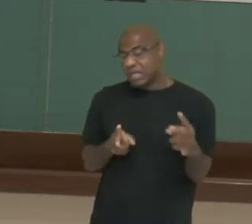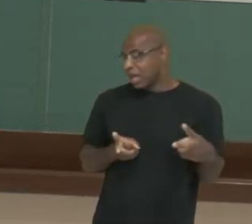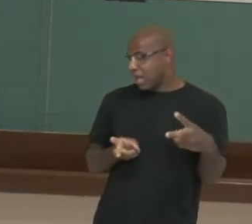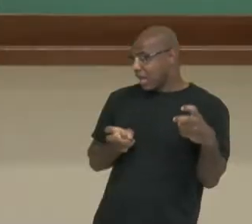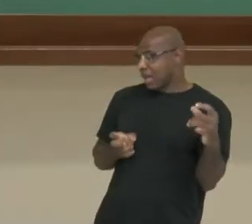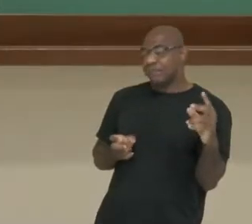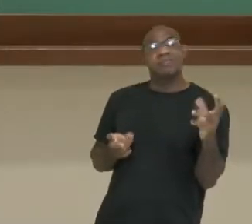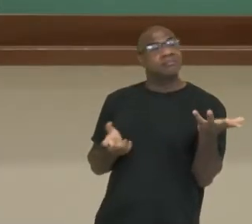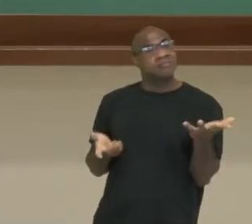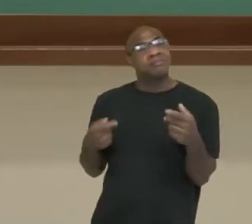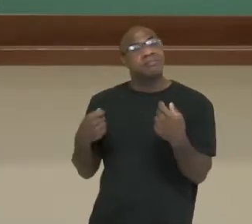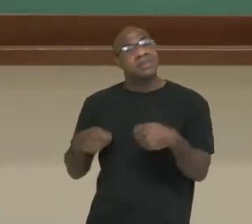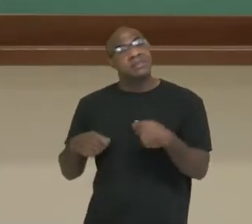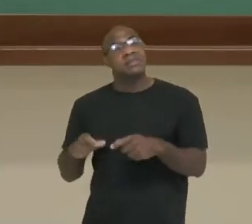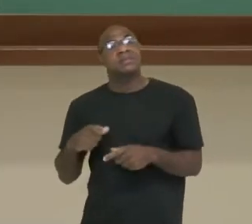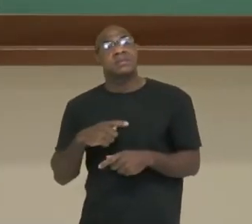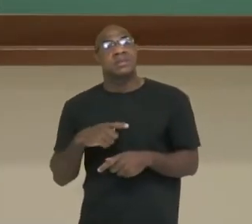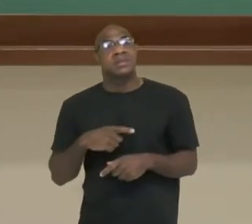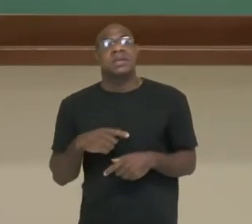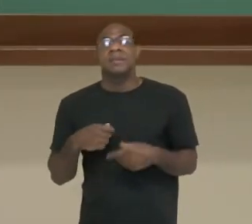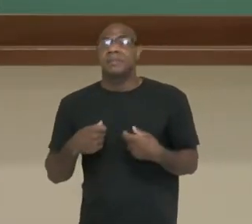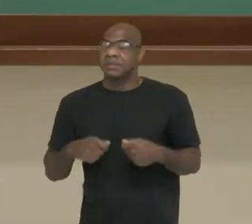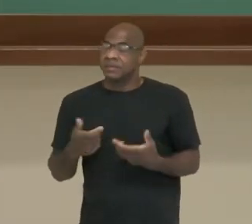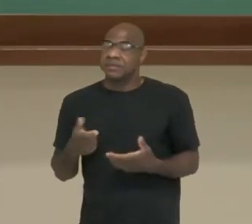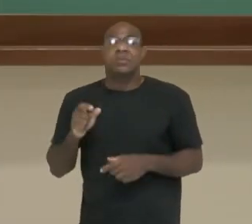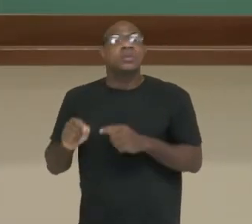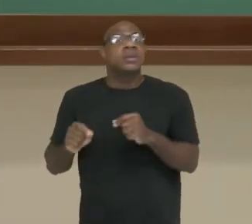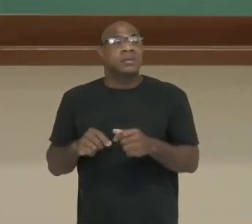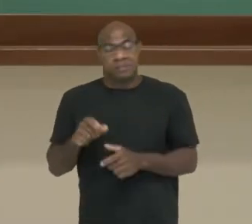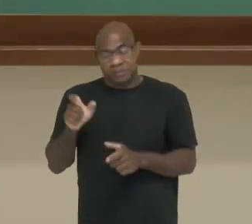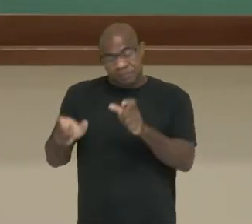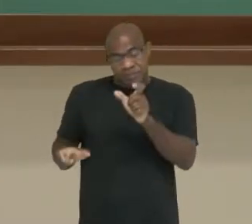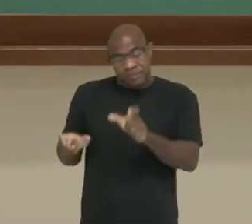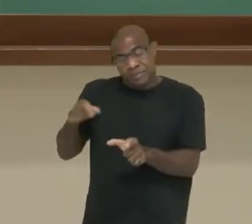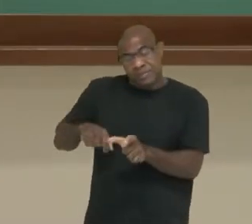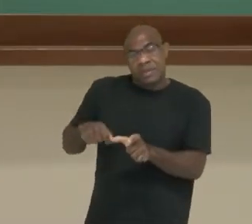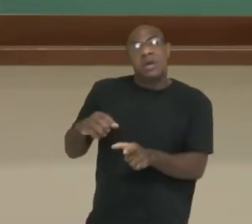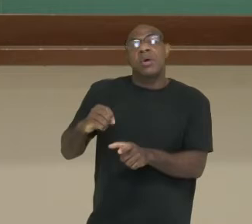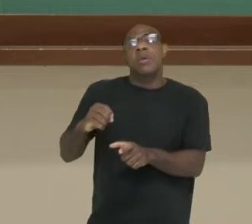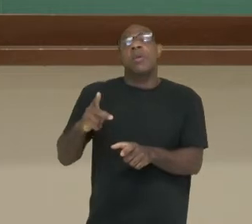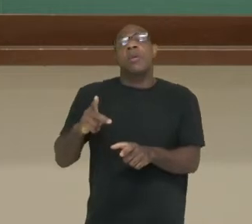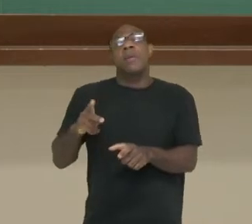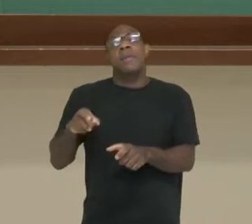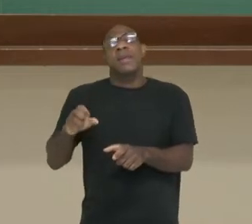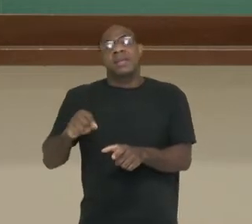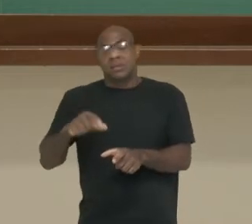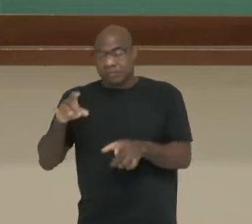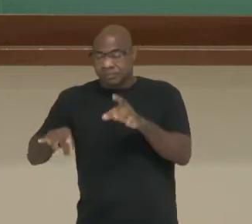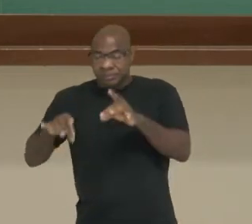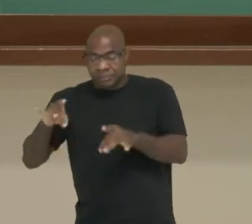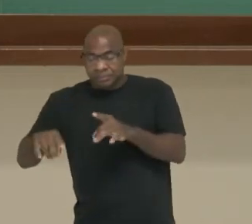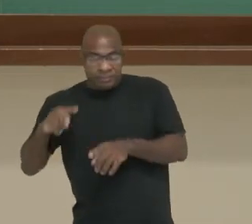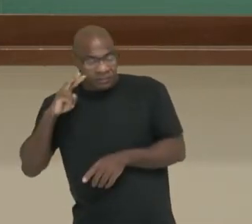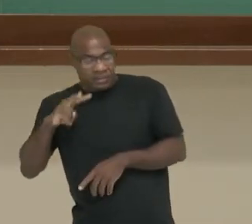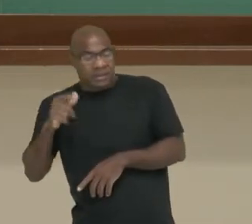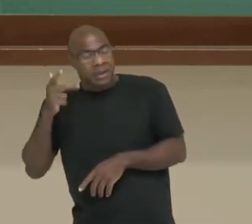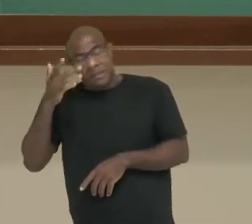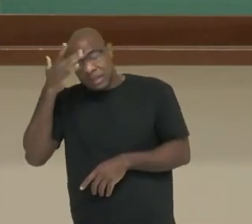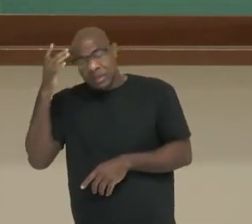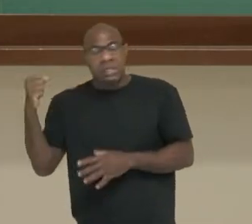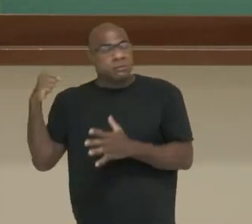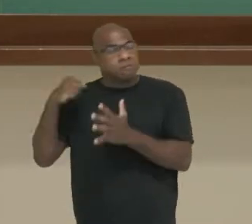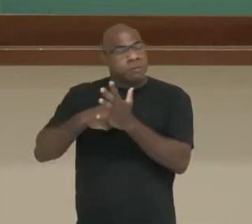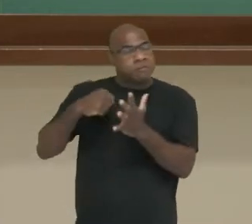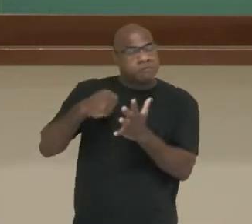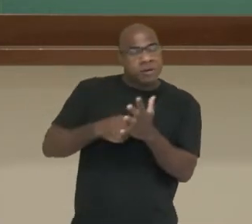oprimido, precisa haver um opressor, né? Então, no teatro do oprimido vai ter essa figura, né, que oprime, que agride, e vai